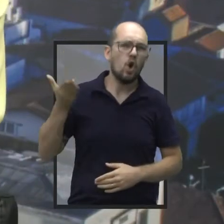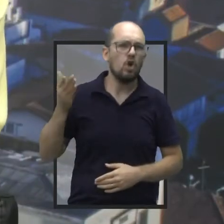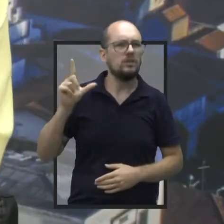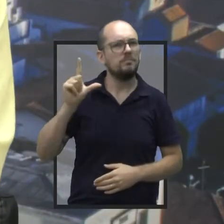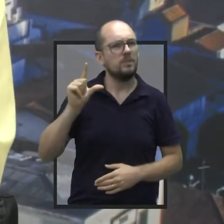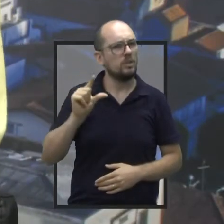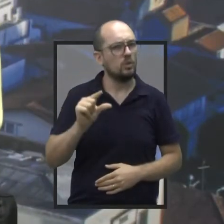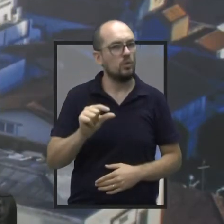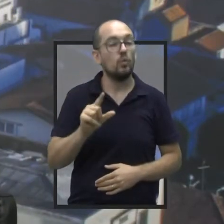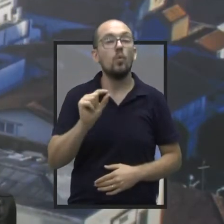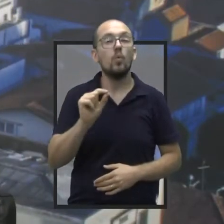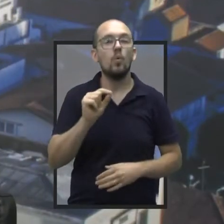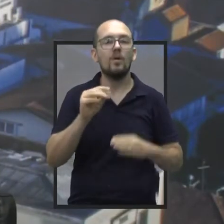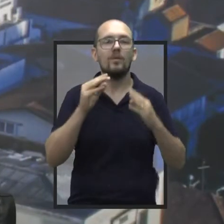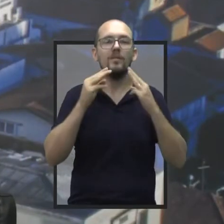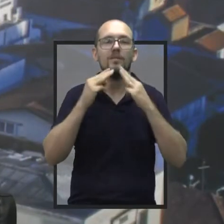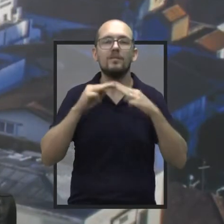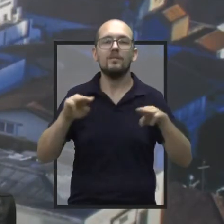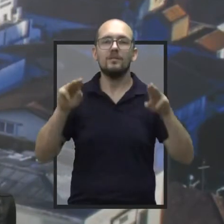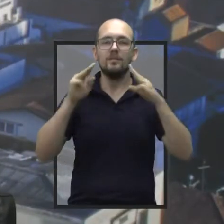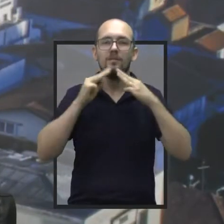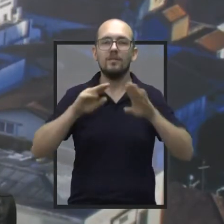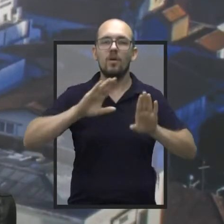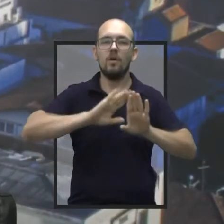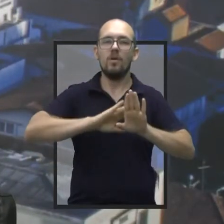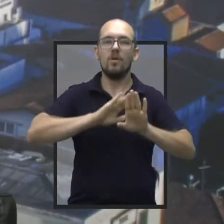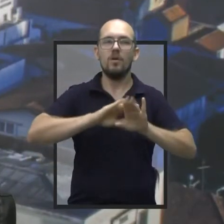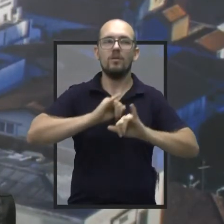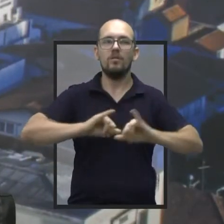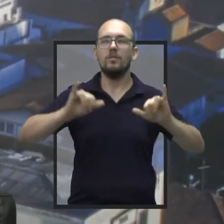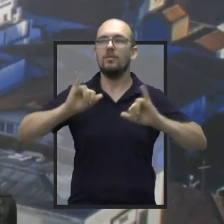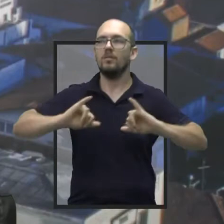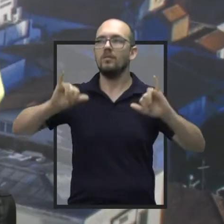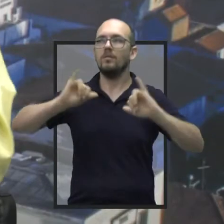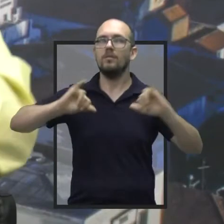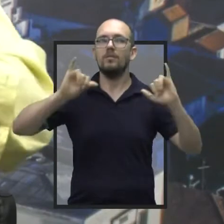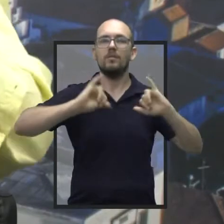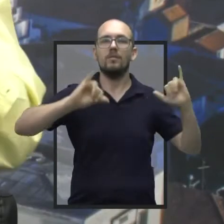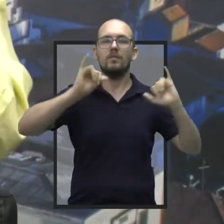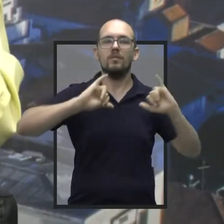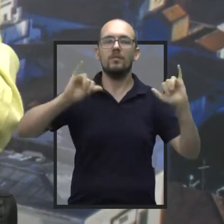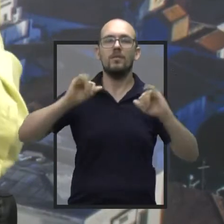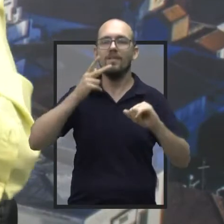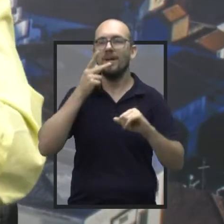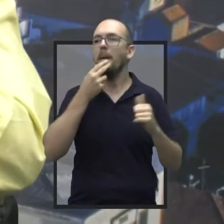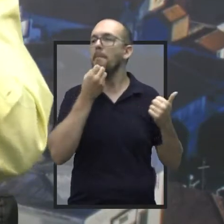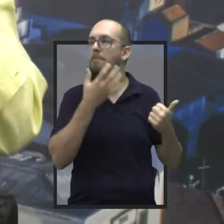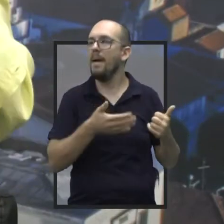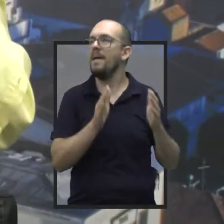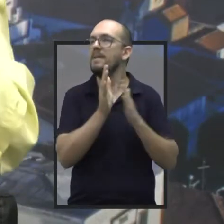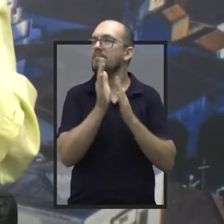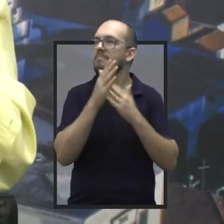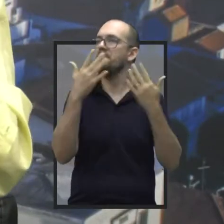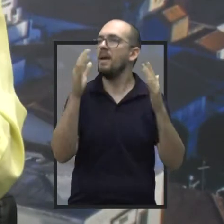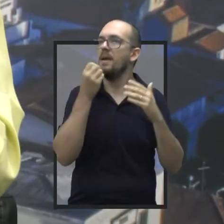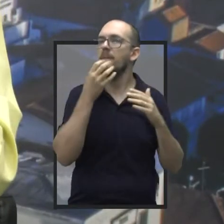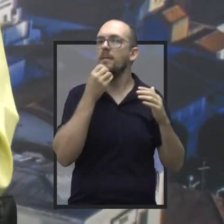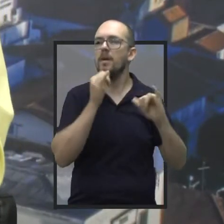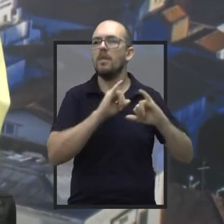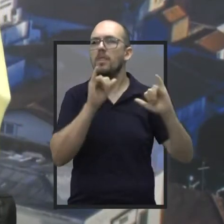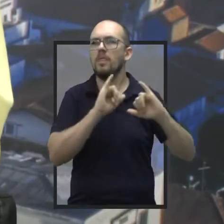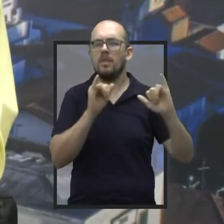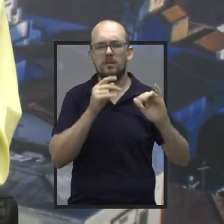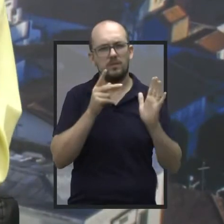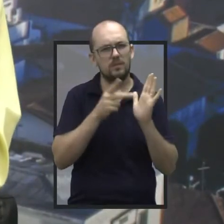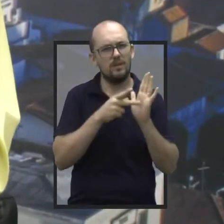foi muito usado como propaganda política fora do período eleitoral. Então o sujeito começa a falar bem disso, falar bem daquilo, falar bem daquilo. Na verdade